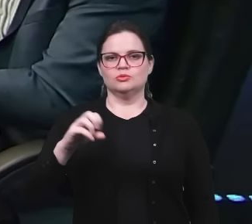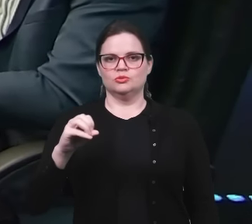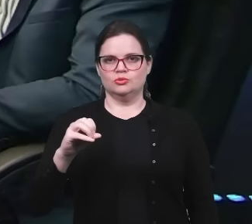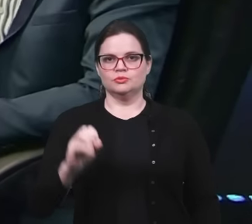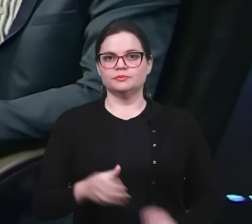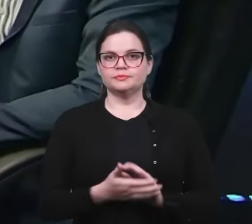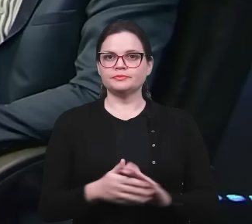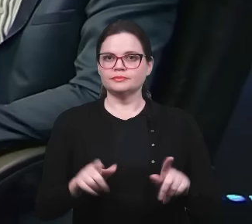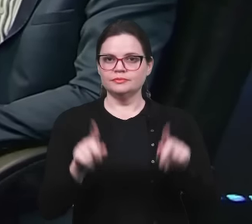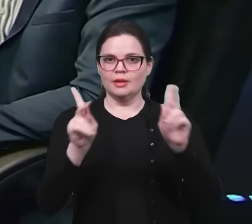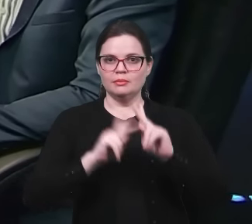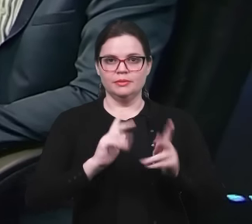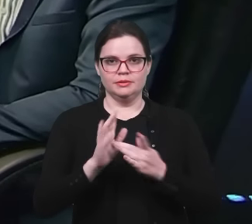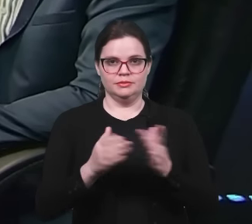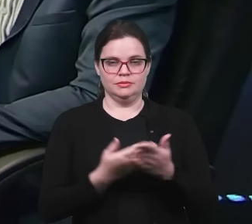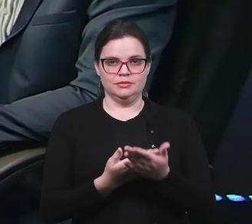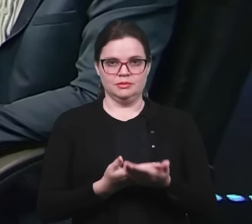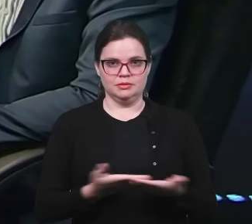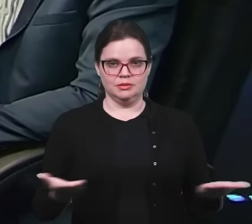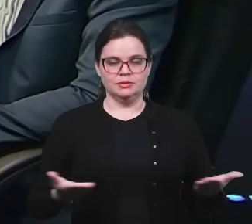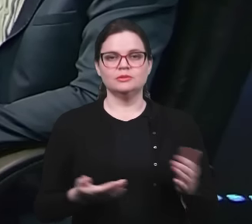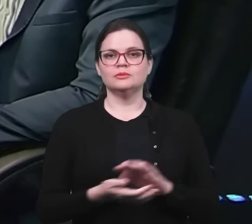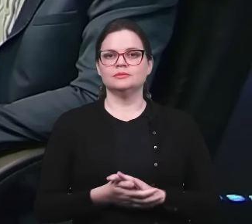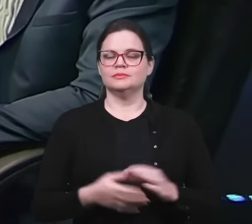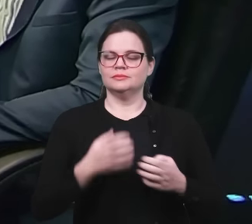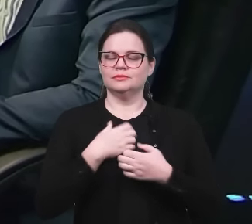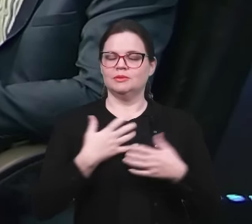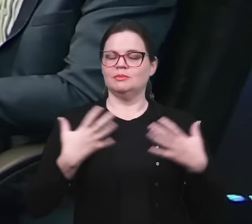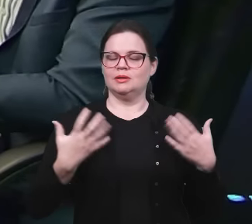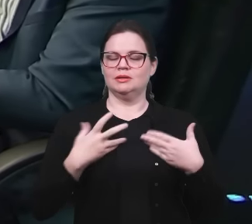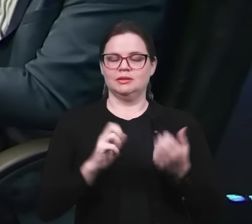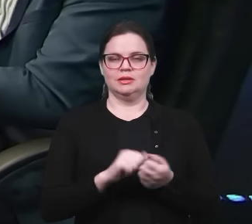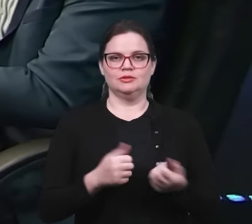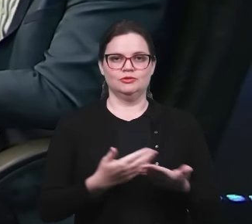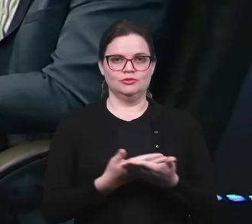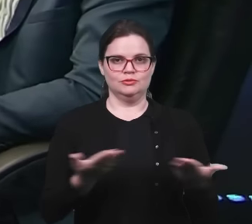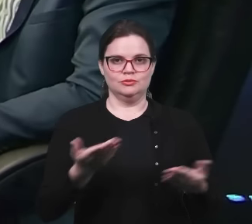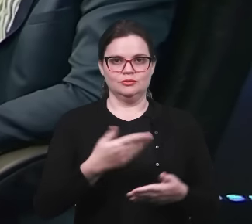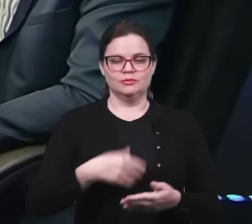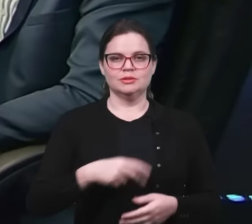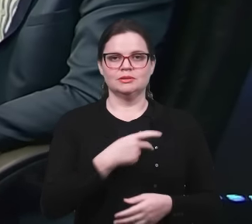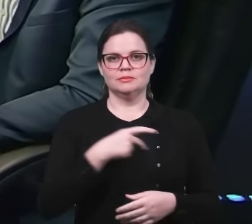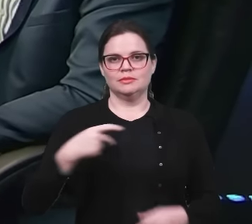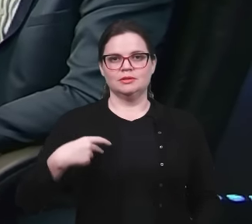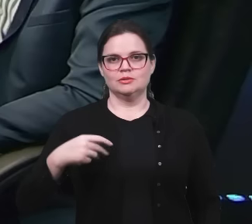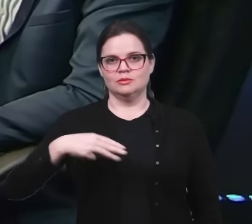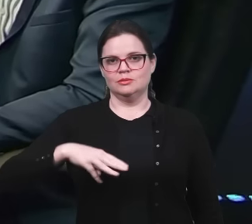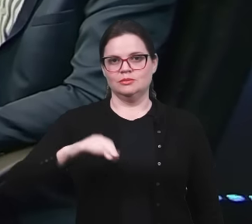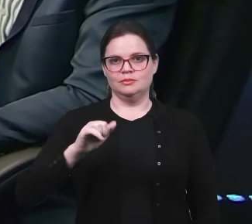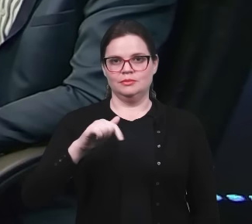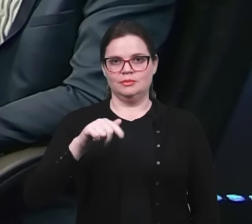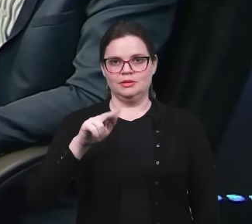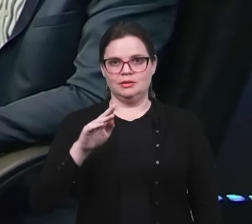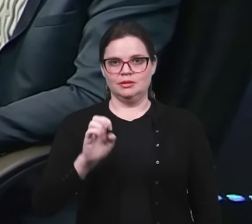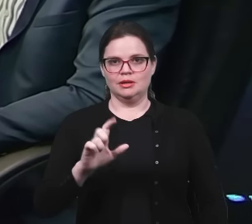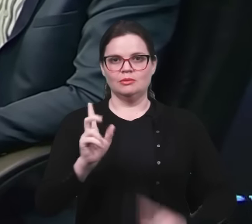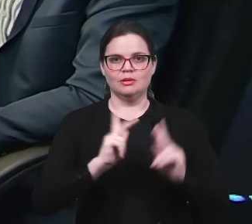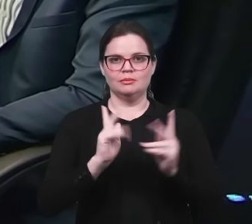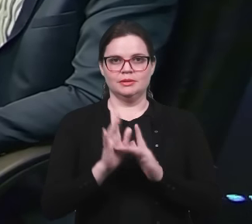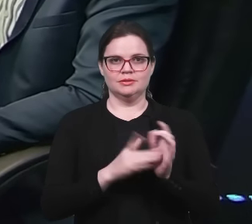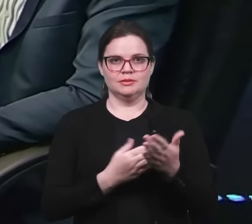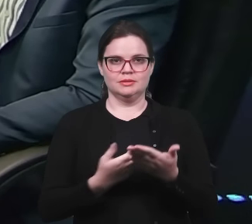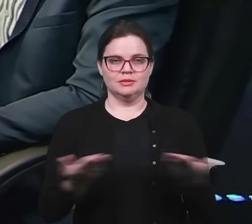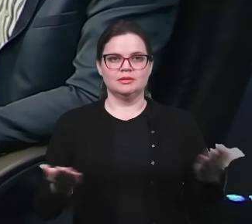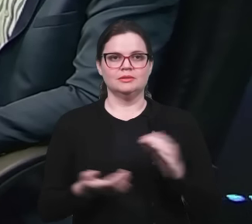aqui participando desse programa tão Glória a especial. Deus. Pastor Miguel. A paz do Senhor a todos,